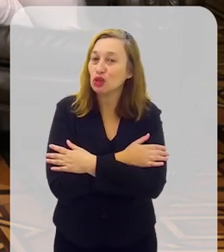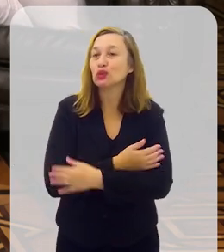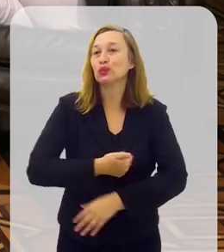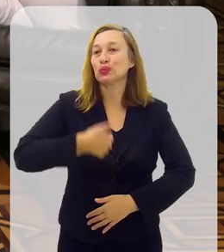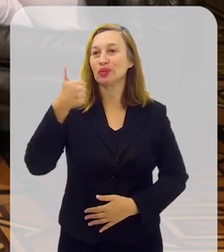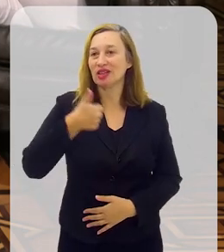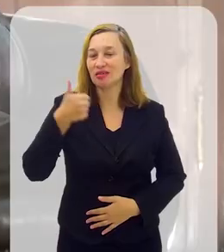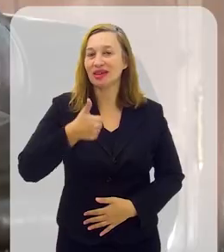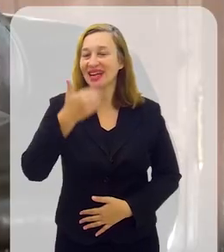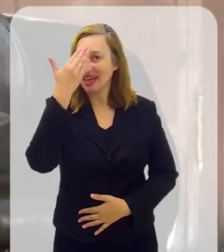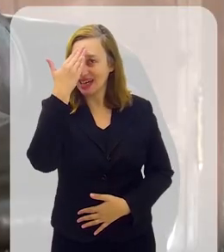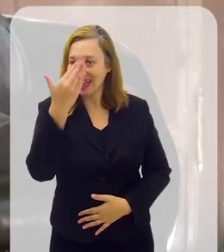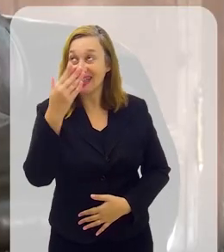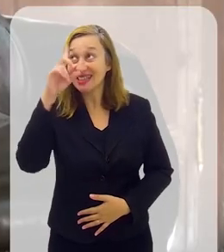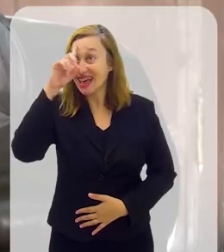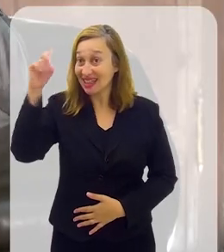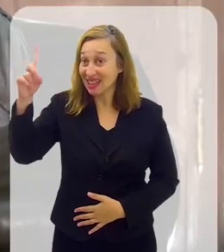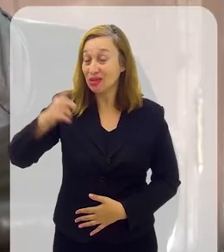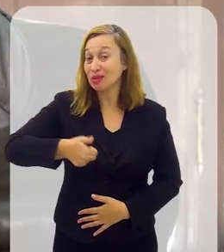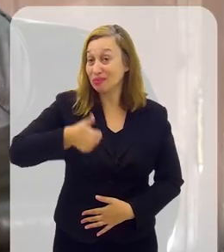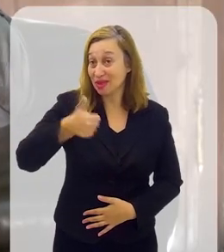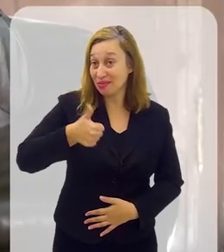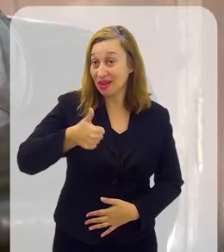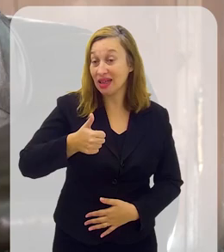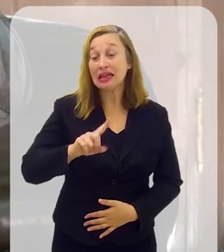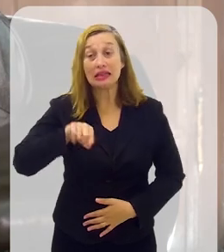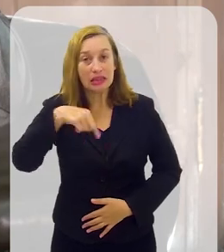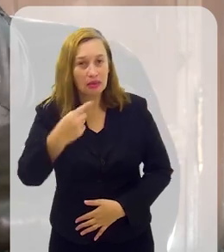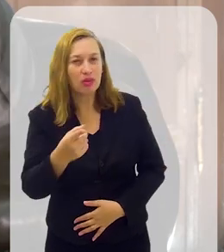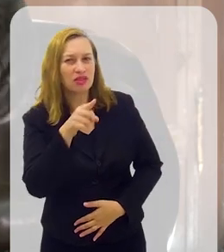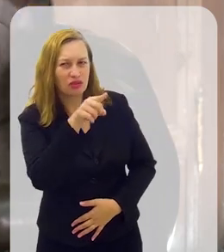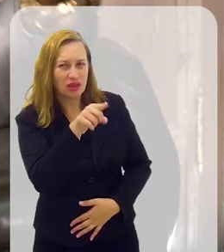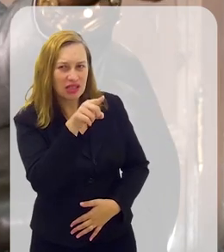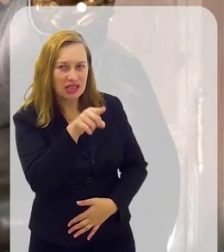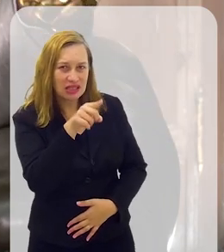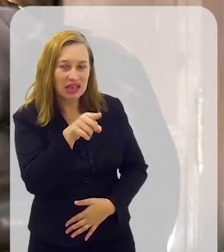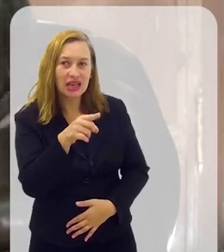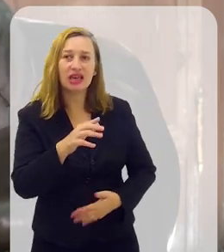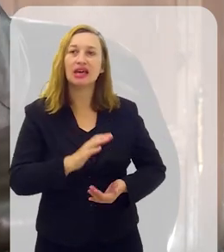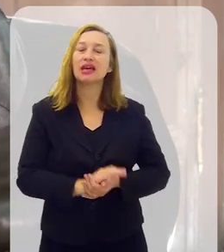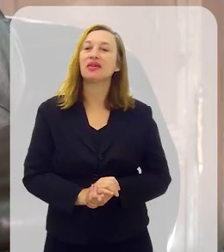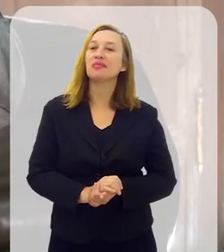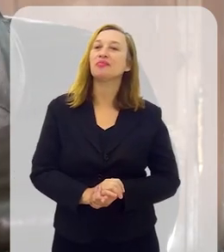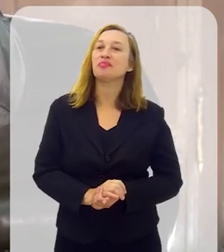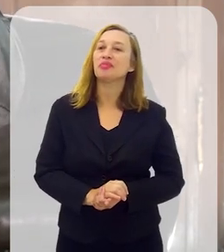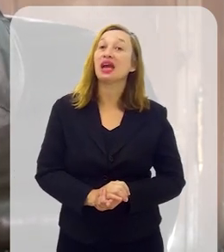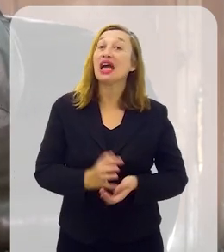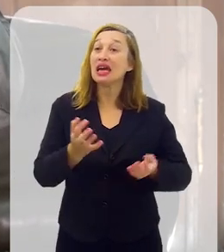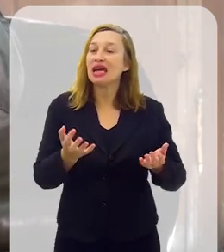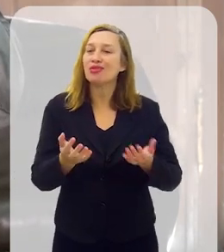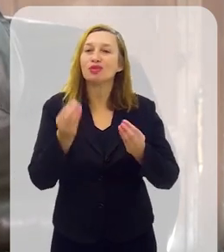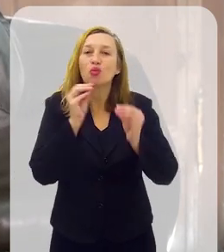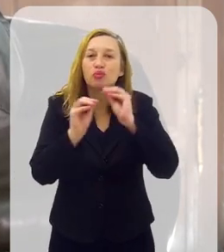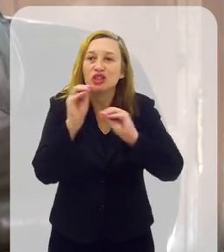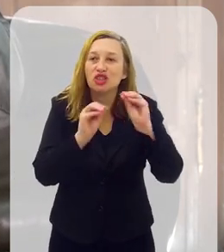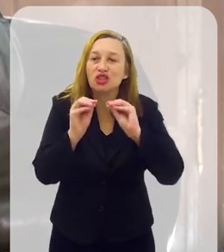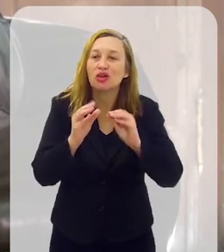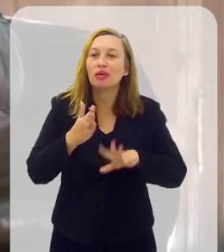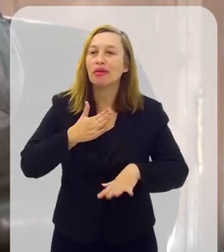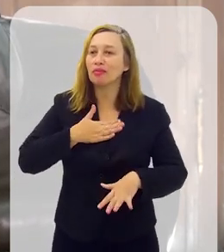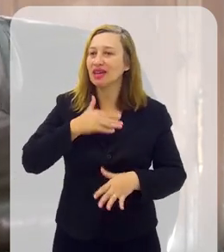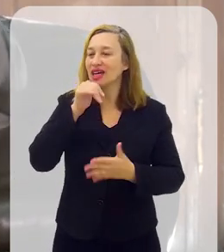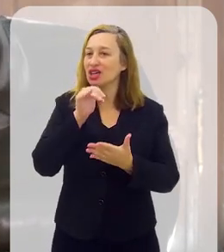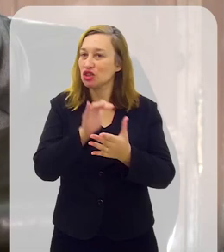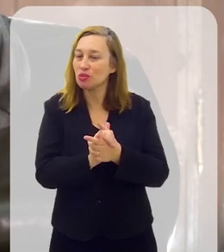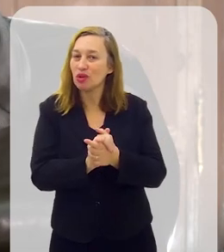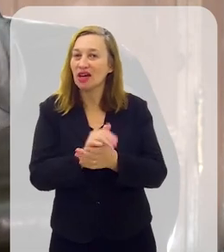um abraço primeiro né quero agradecer a Deus em primeiro lugar depois agradecer a você por essa honra de estar aqui quero mandar um beijão